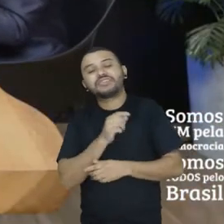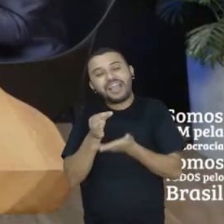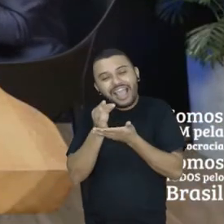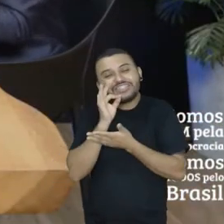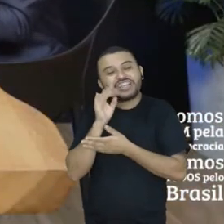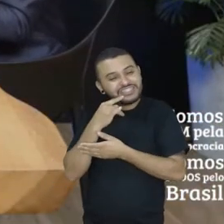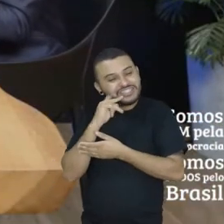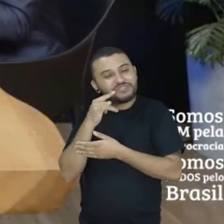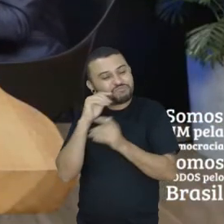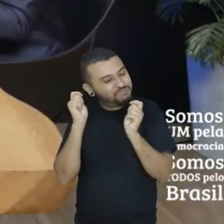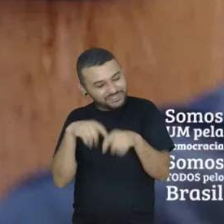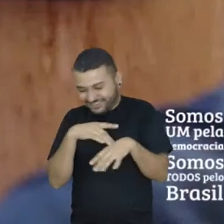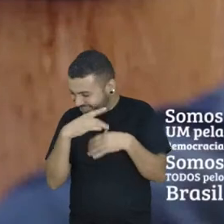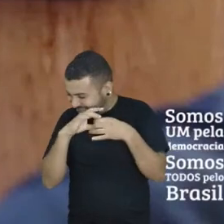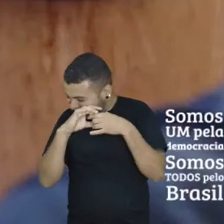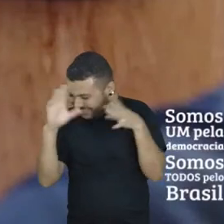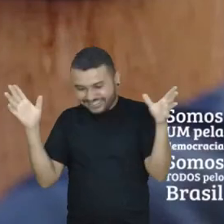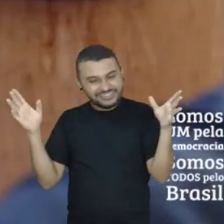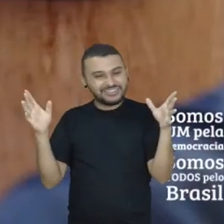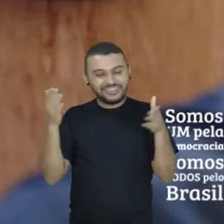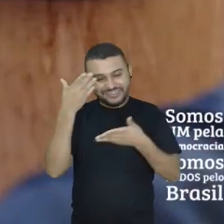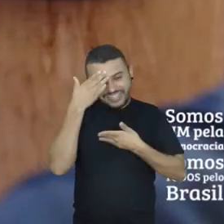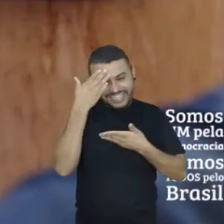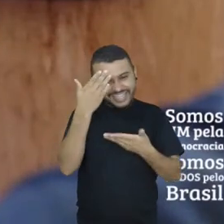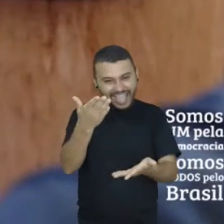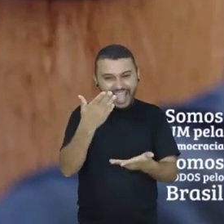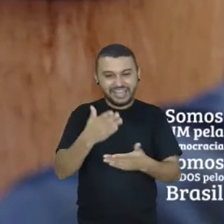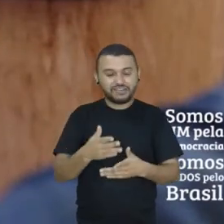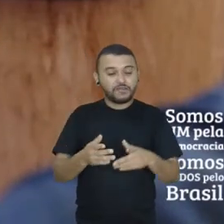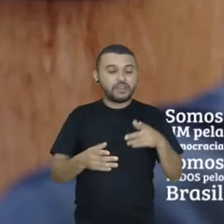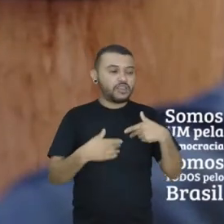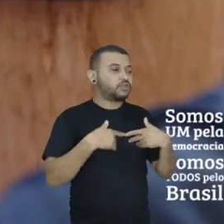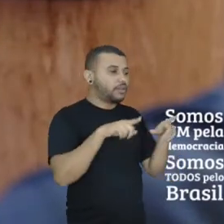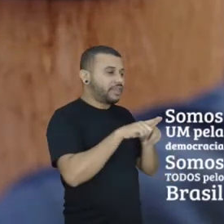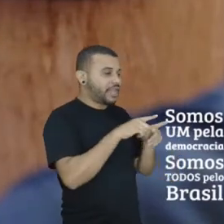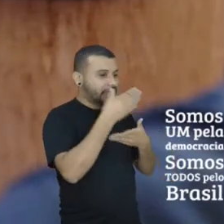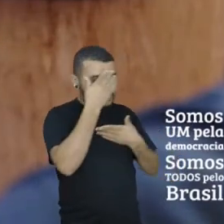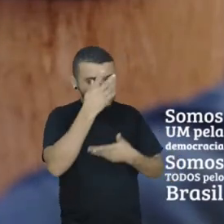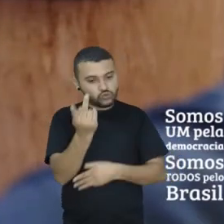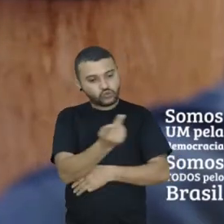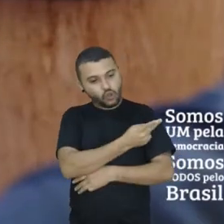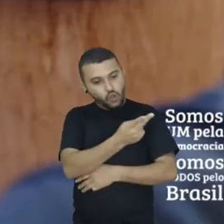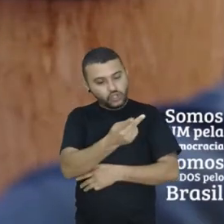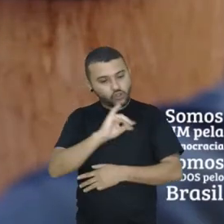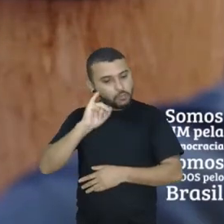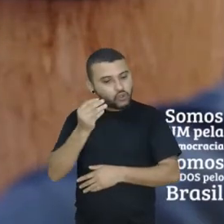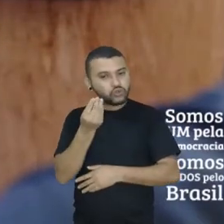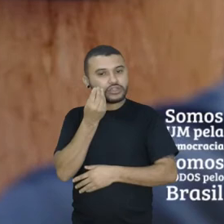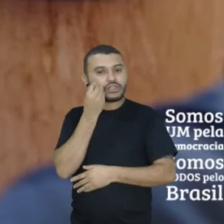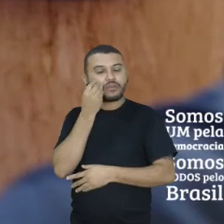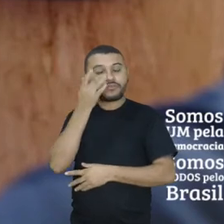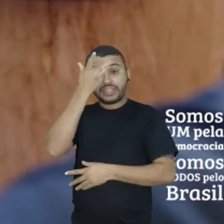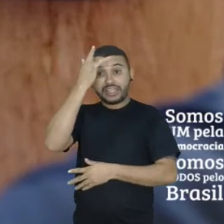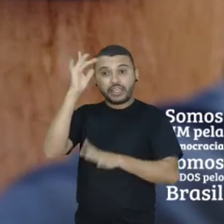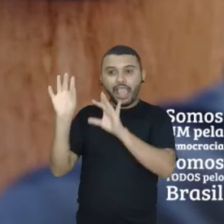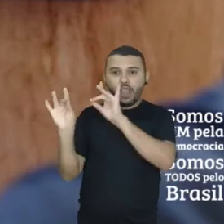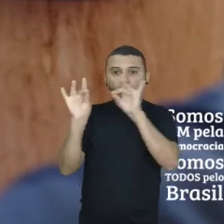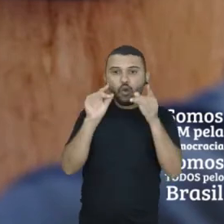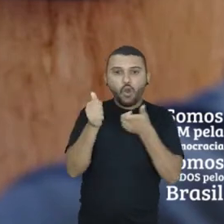Obrigado, governador. Muito obrigado por estar nos convite. Obrigado, Will. Obrigado, Pava. Eu que agradeço essa oportunidade. Quem está nos